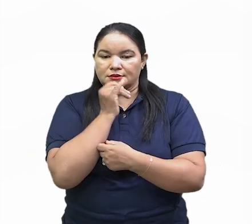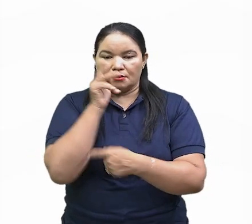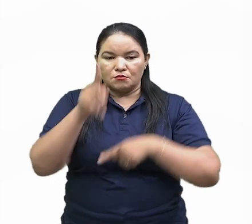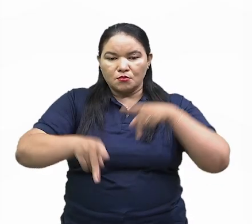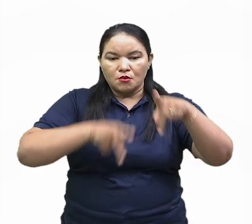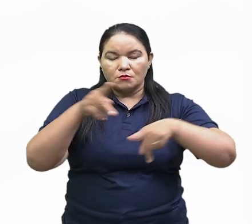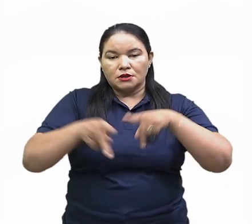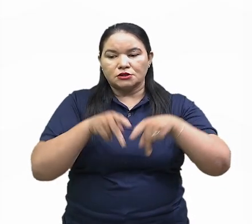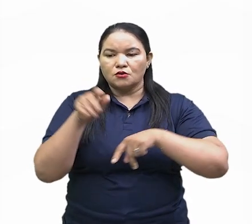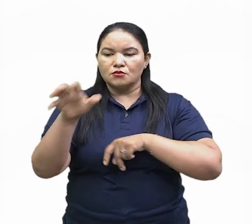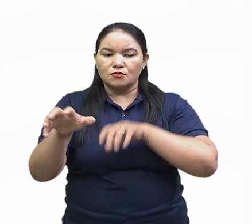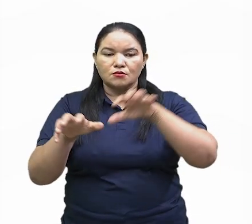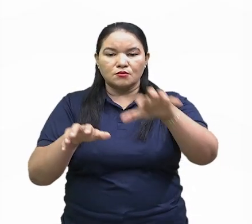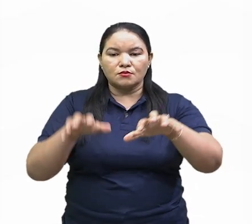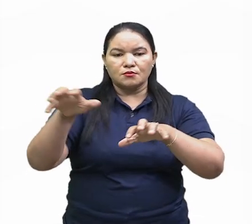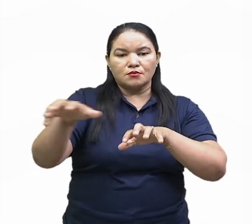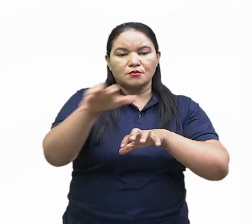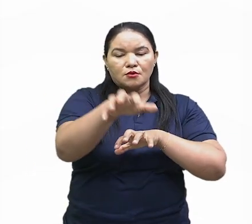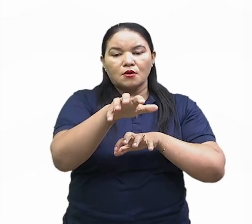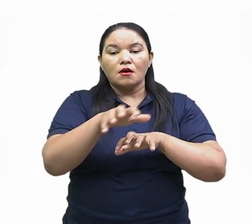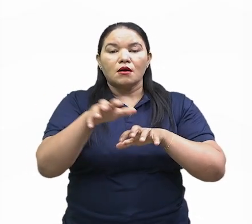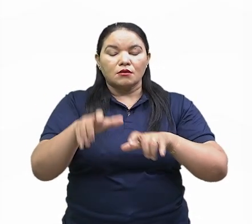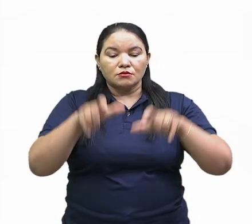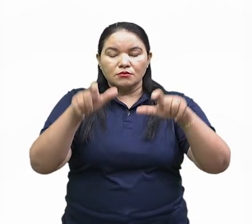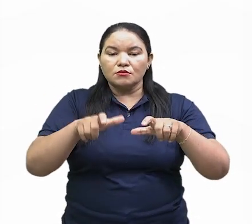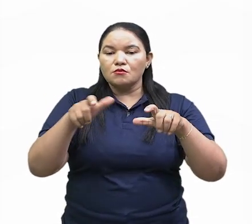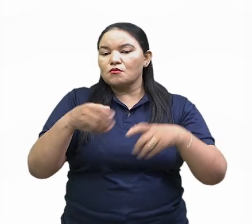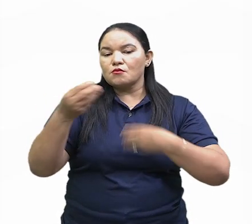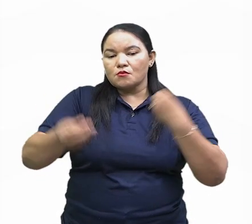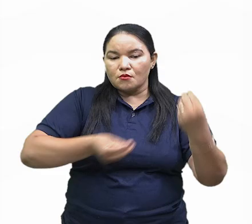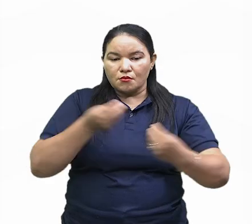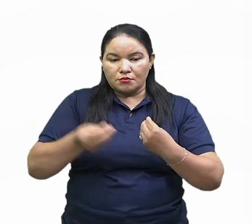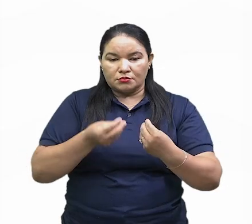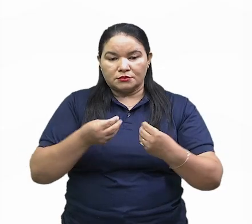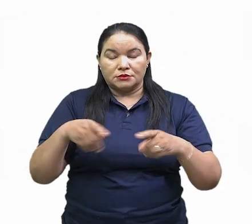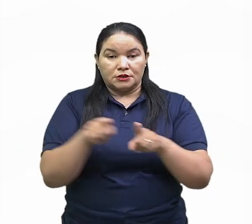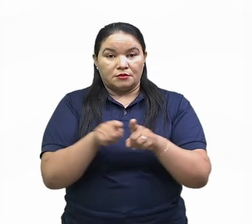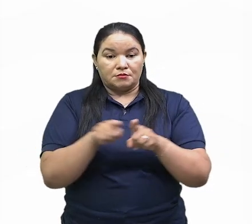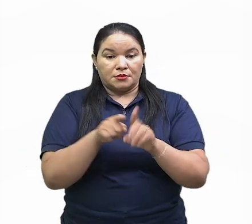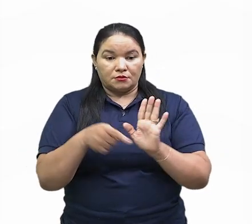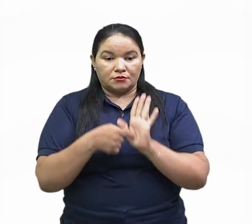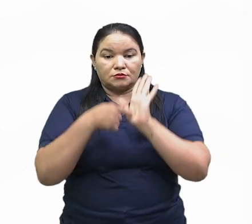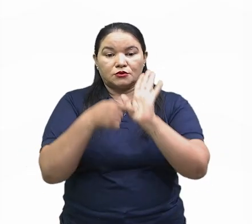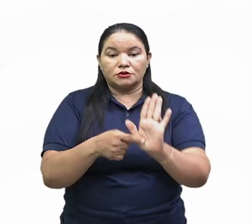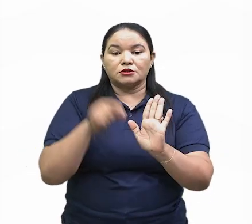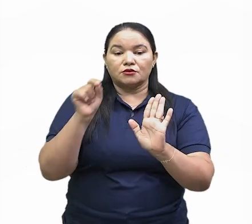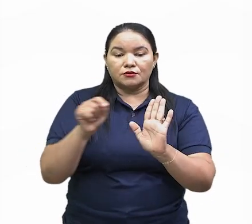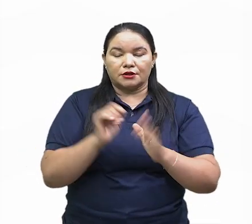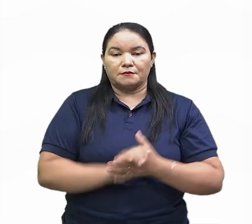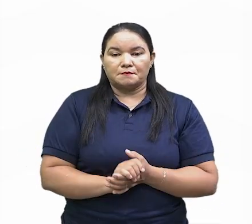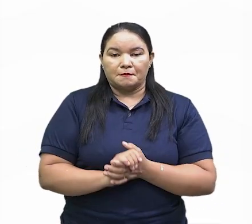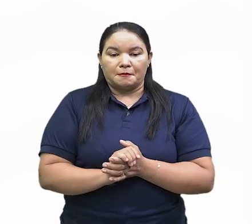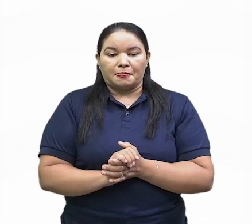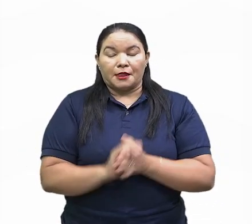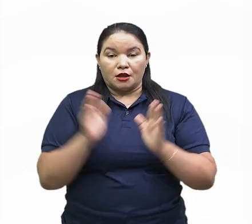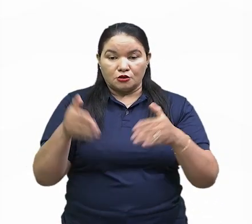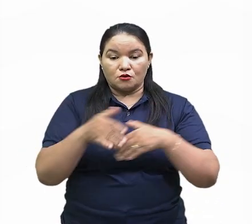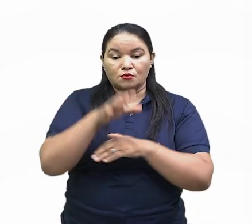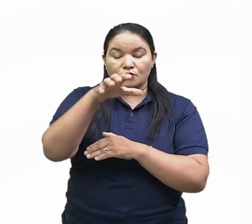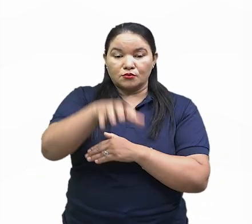está distribuída no território. Também ela acaba considerando